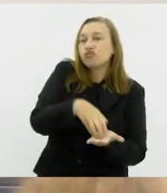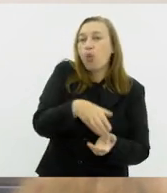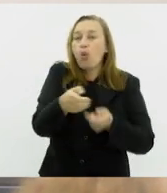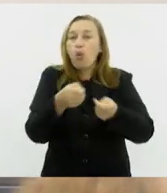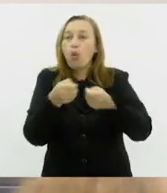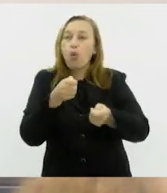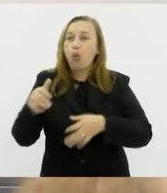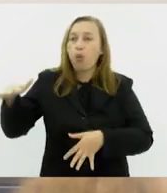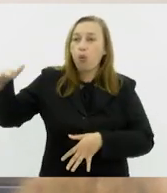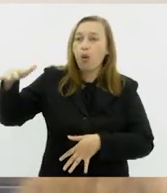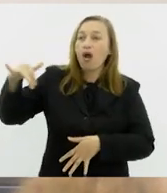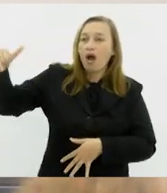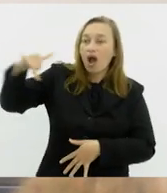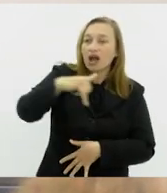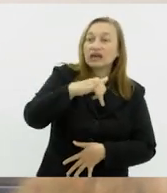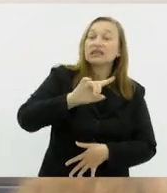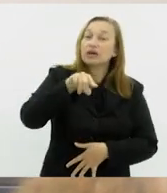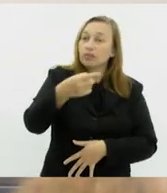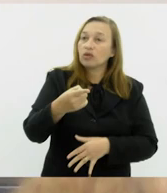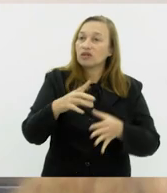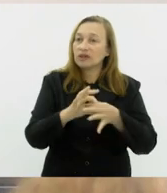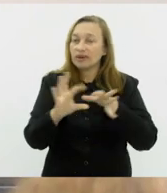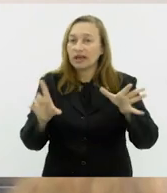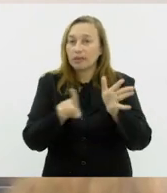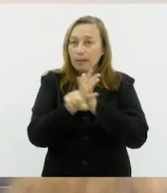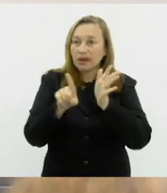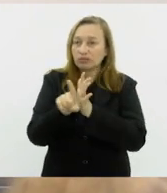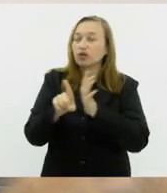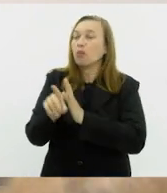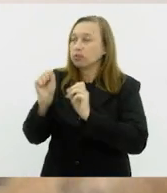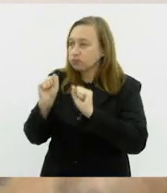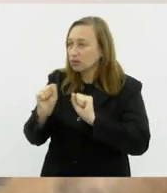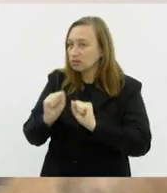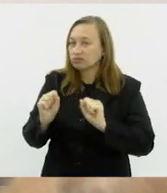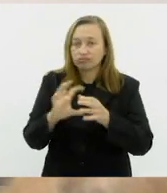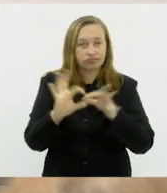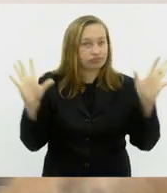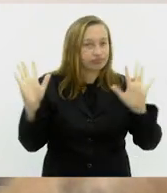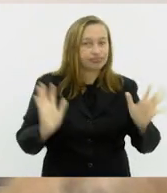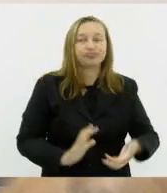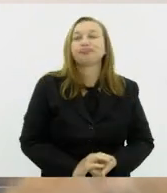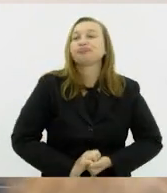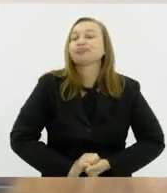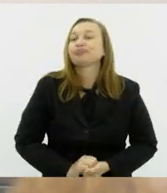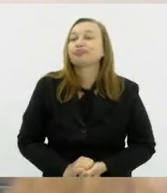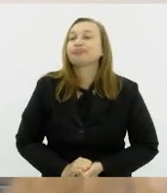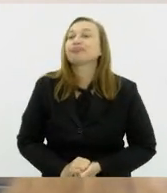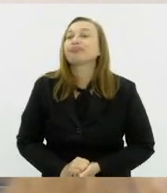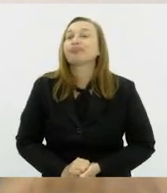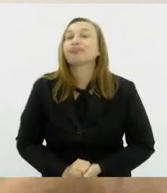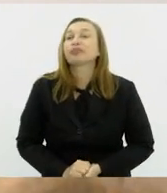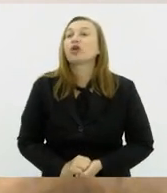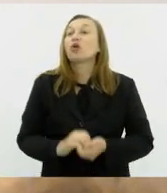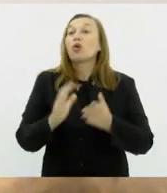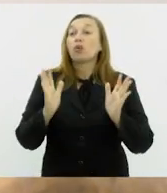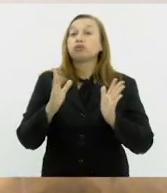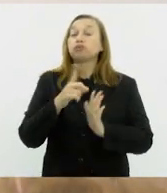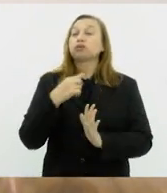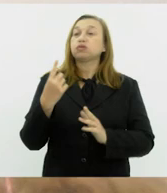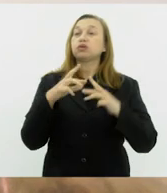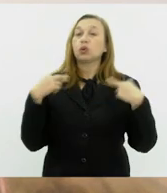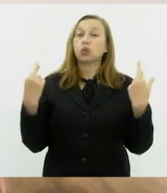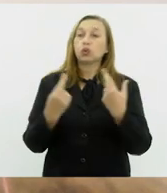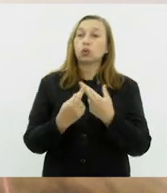que a gente vai ter uma abertura aí para perguntas, e aí os senhores podem questionar o que desejarem, tá bom? Mas hoje, para nós, a gente está reunido